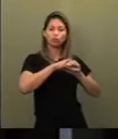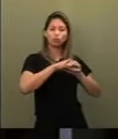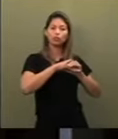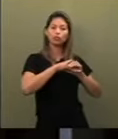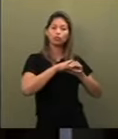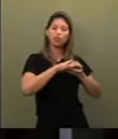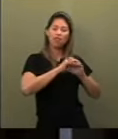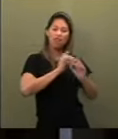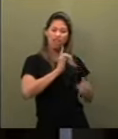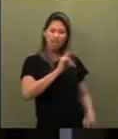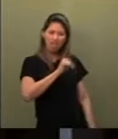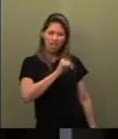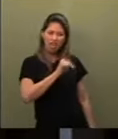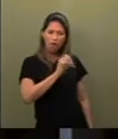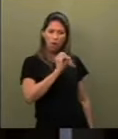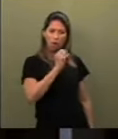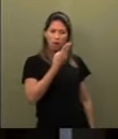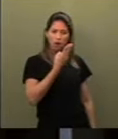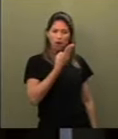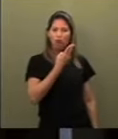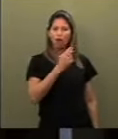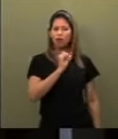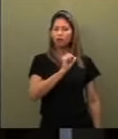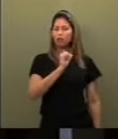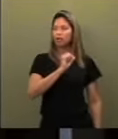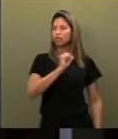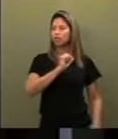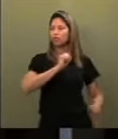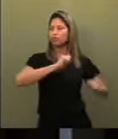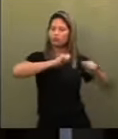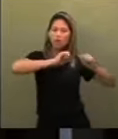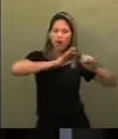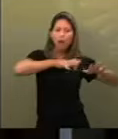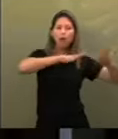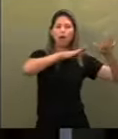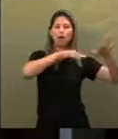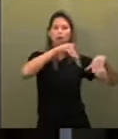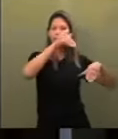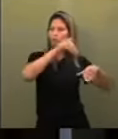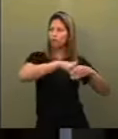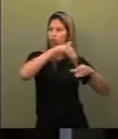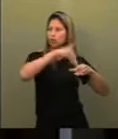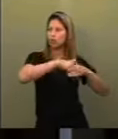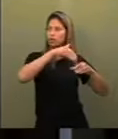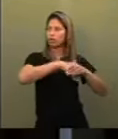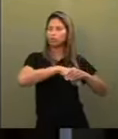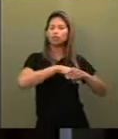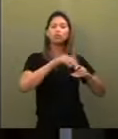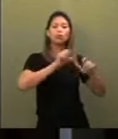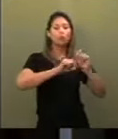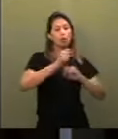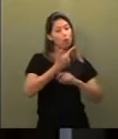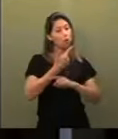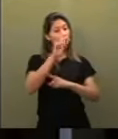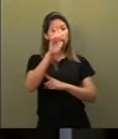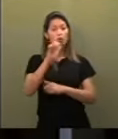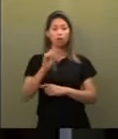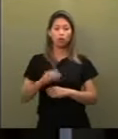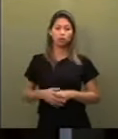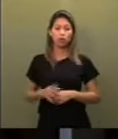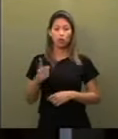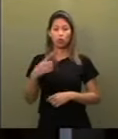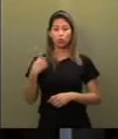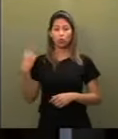É ou não é um ativismo político partidário? Uma interferência de um poder sobre outro? A